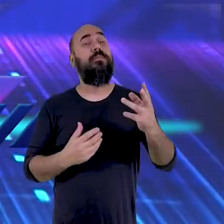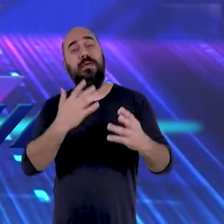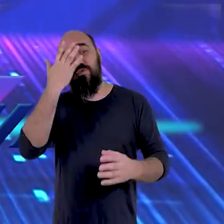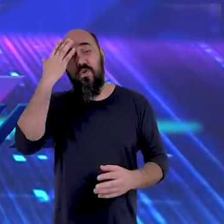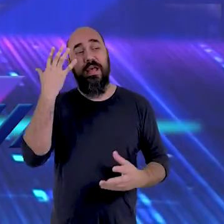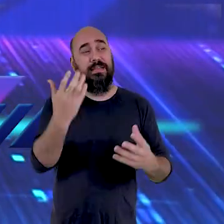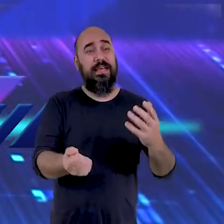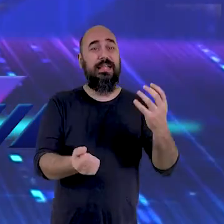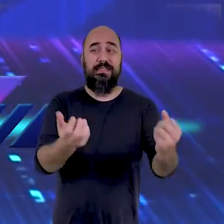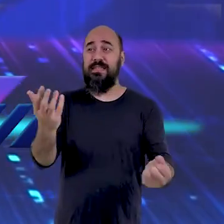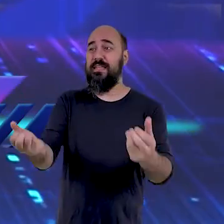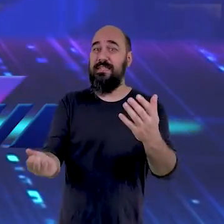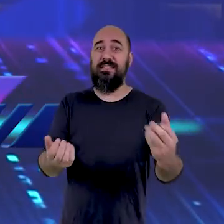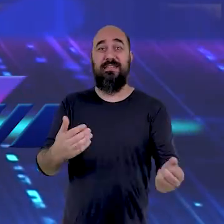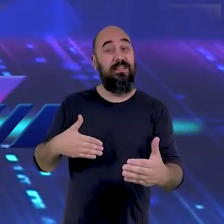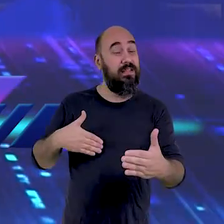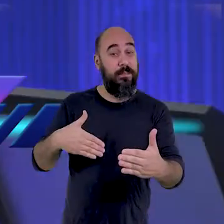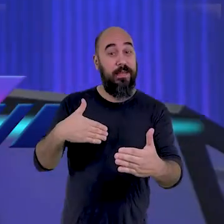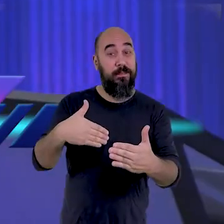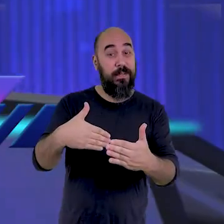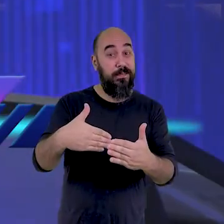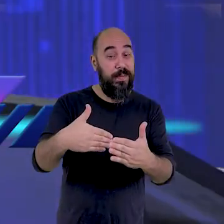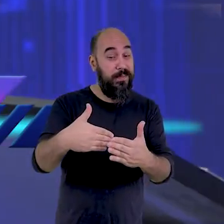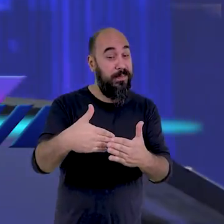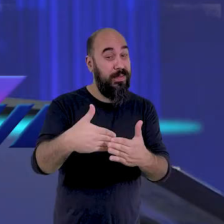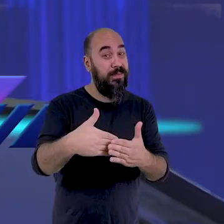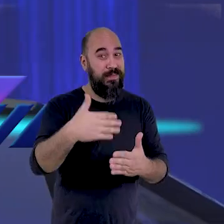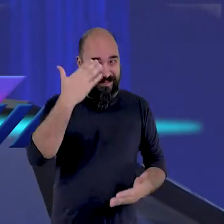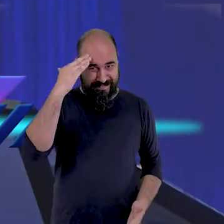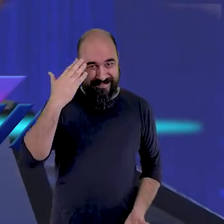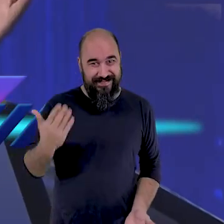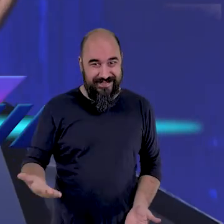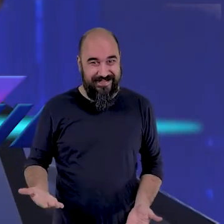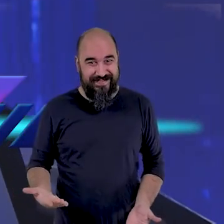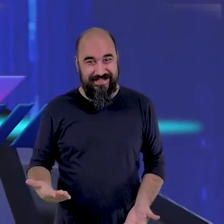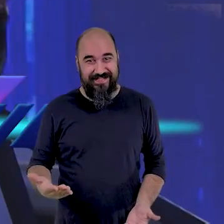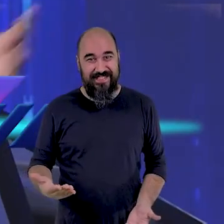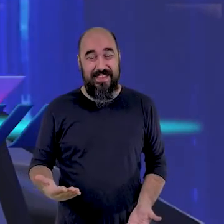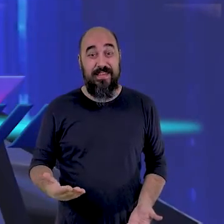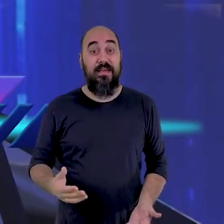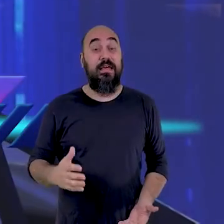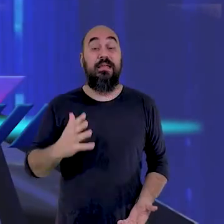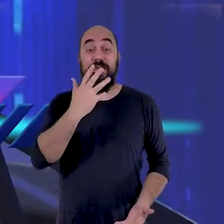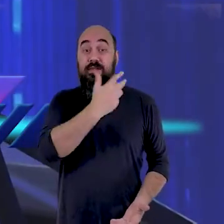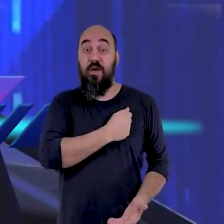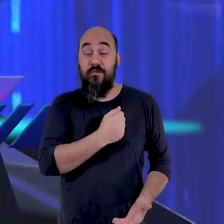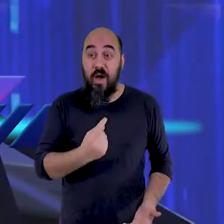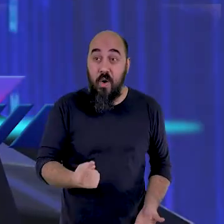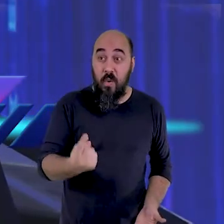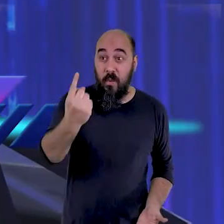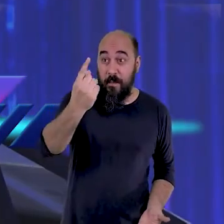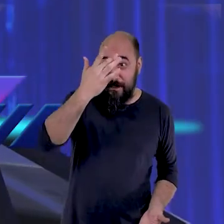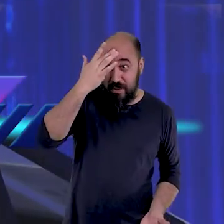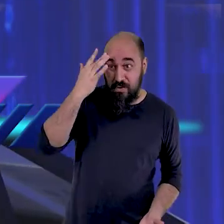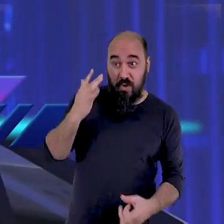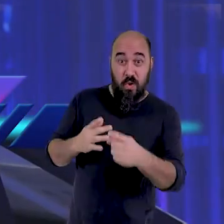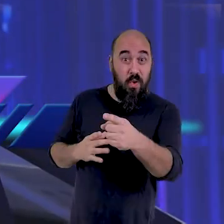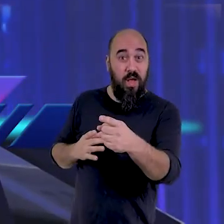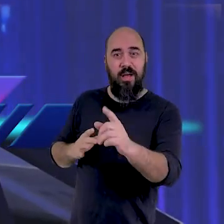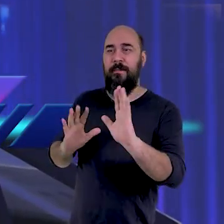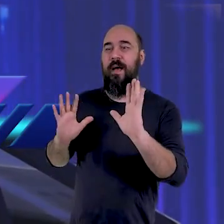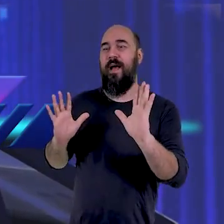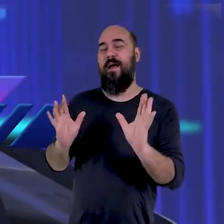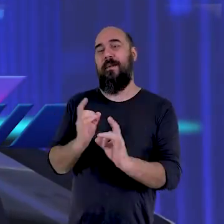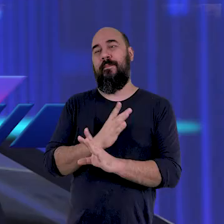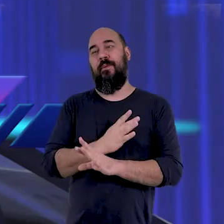nós estaremos do fim. E lembre-se de que não é só saber que salvará uma pessoa, mas é a